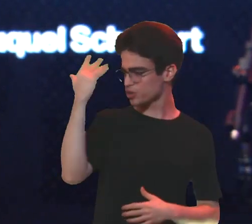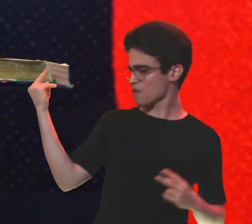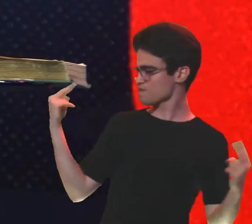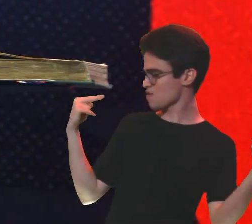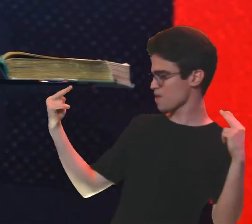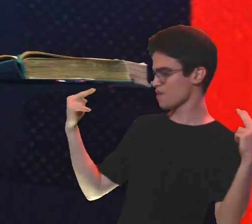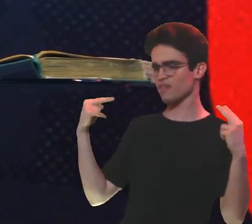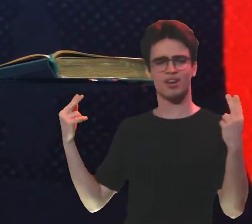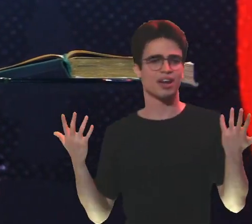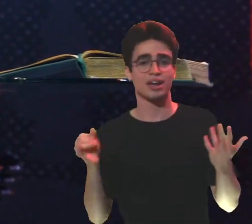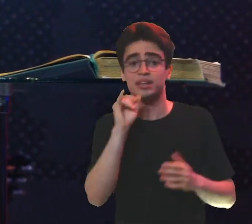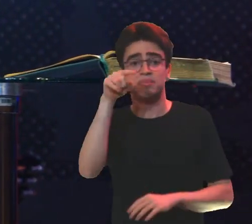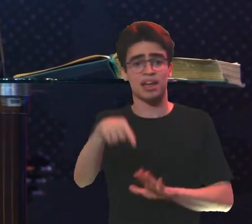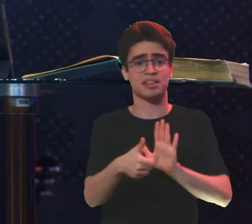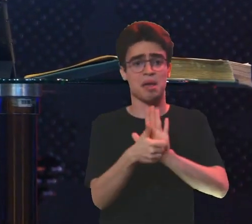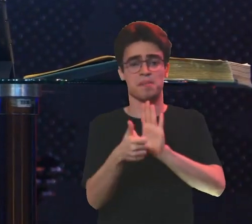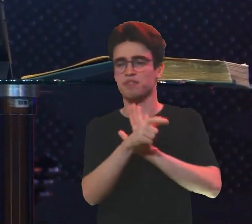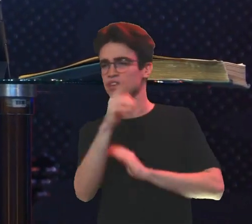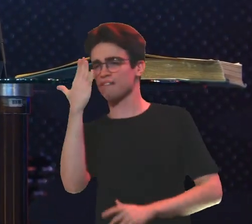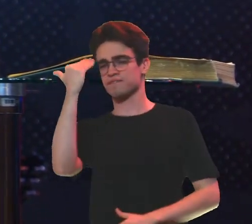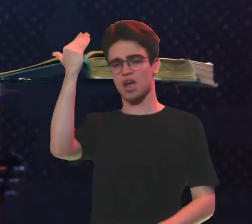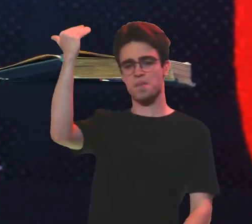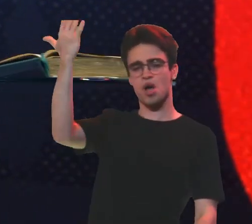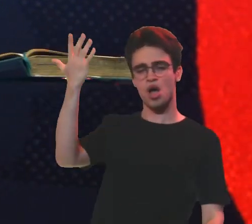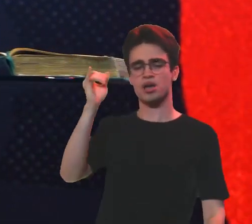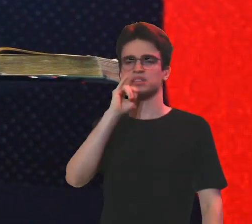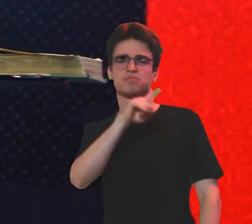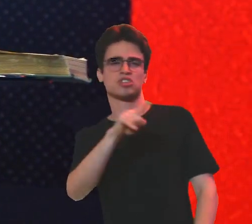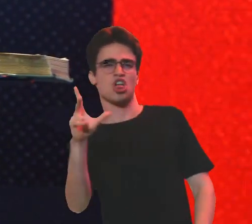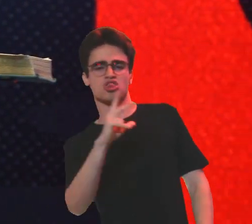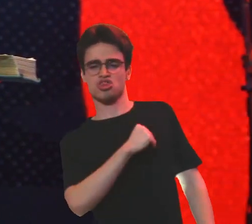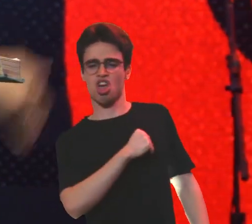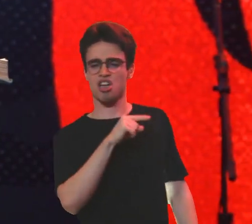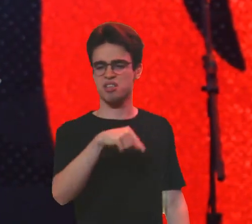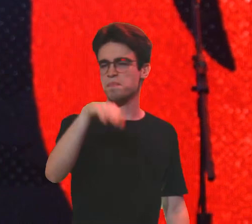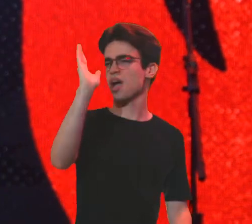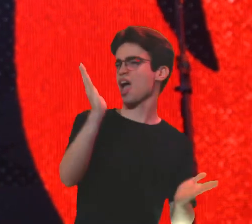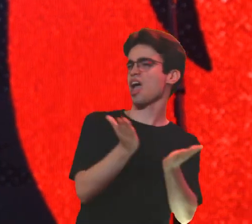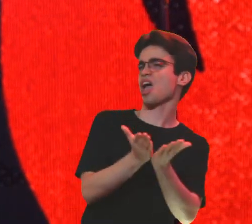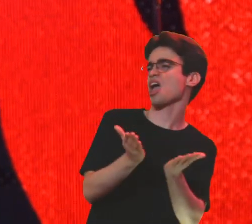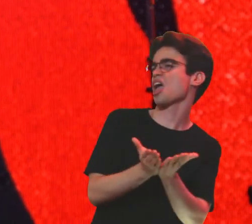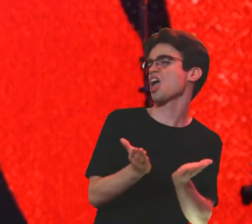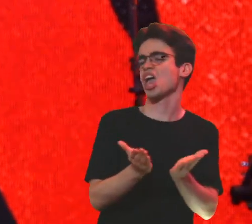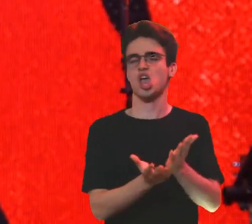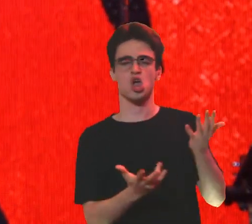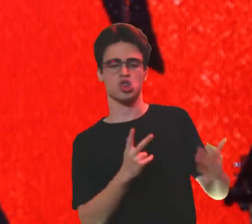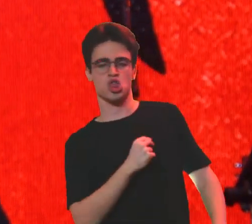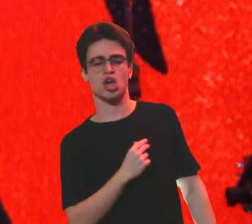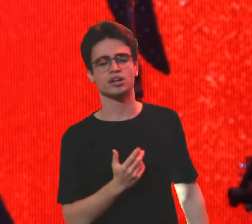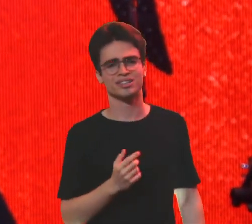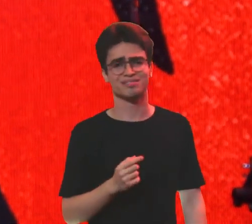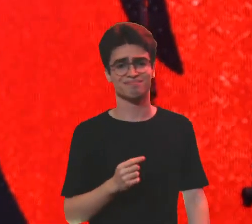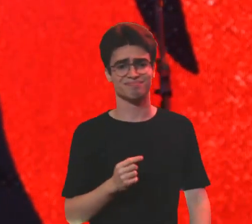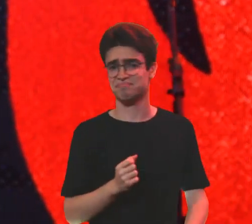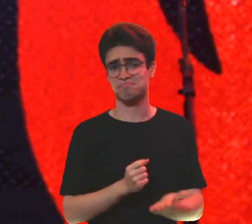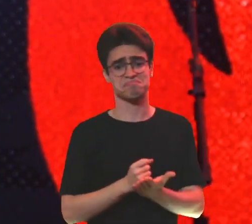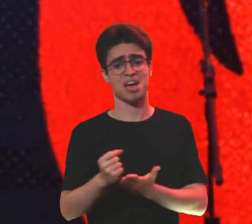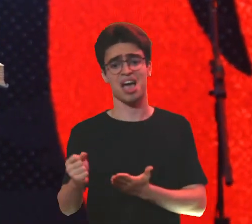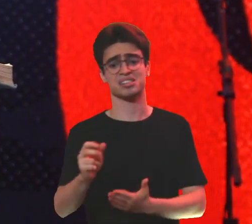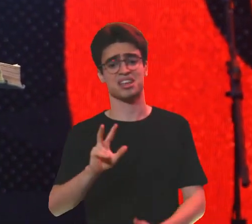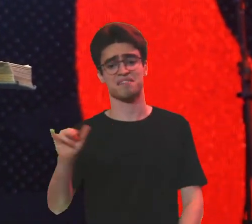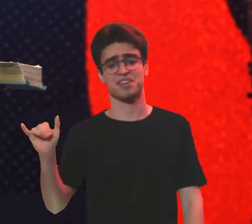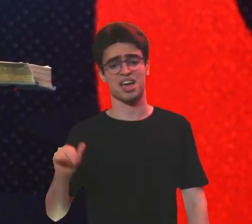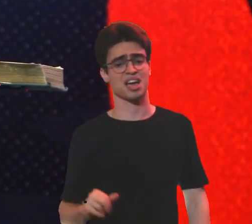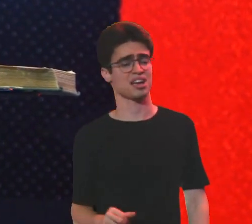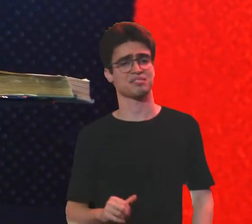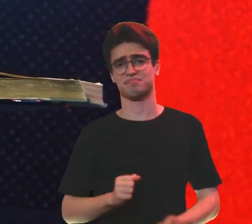de você ser popular aqui na PIB, de você ser considerado, nossa, a pessoa mais crente da school, isso vai passar. Isso